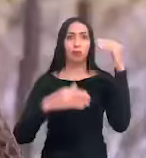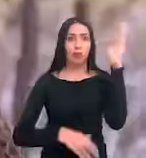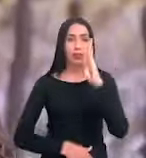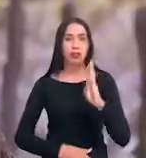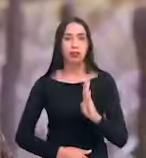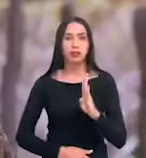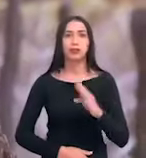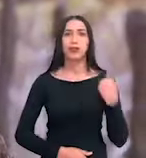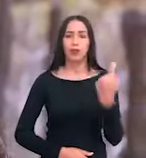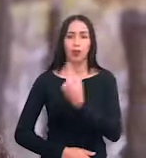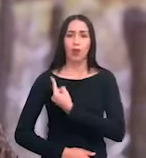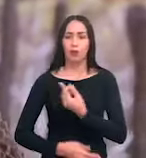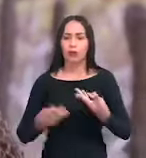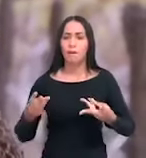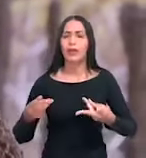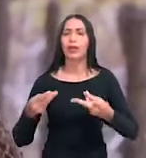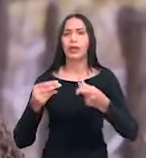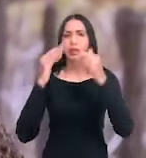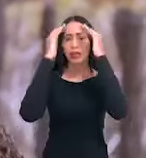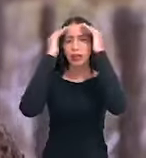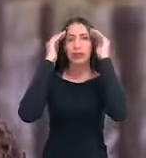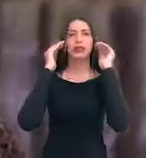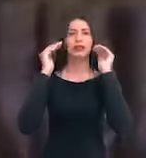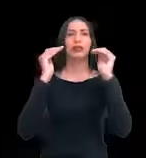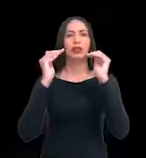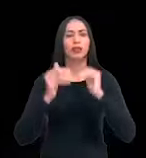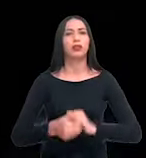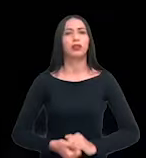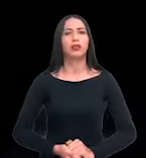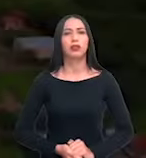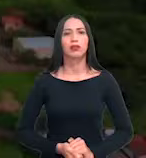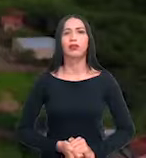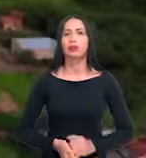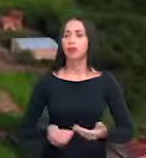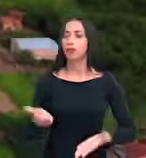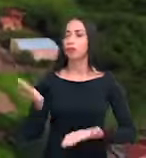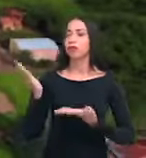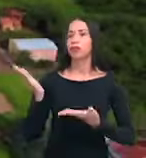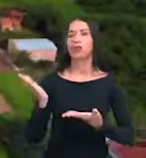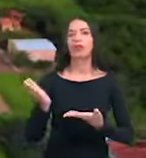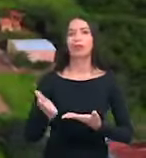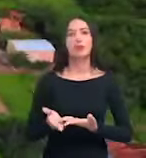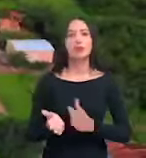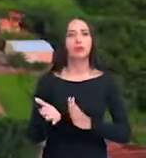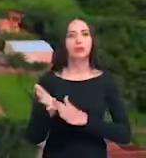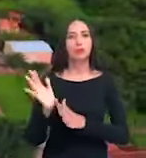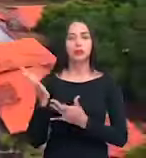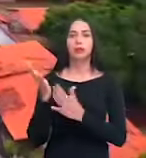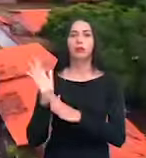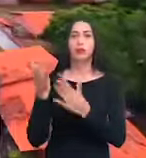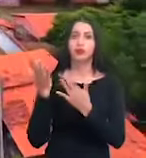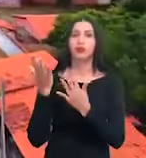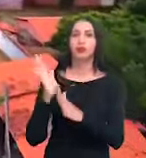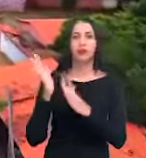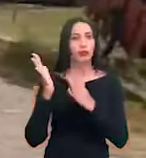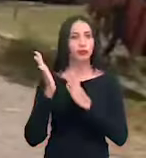Brasil. Nós merecemos respeito. A resistência do quilombo do Mimbó